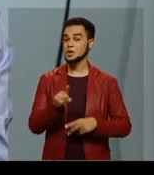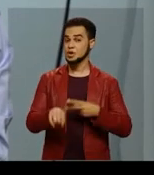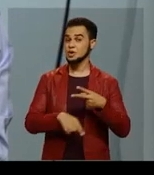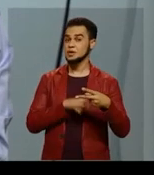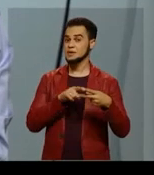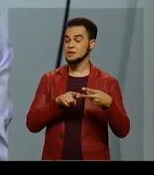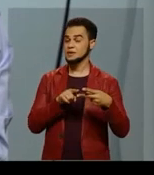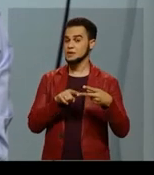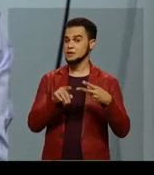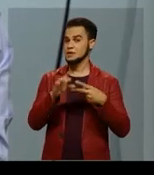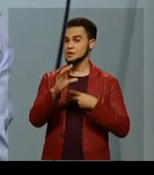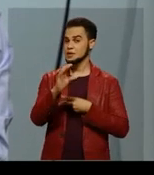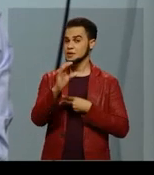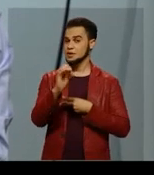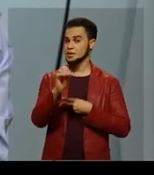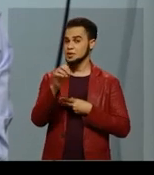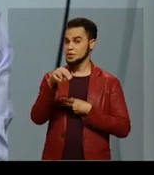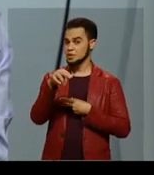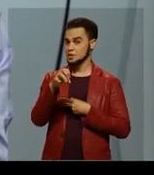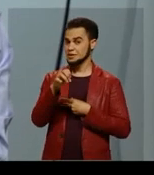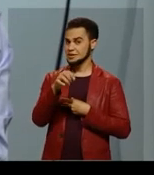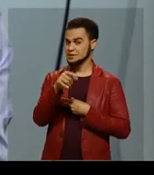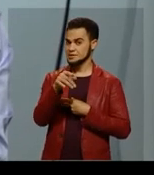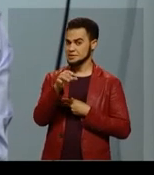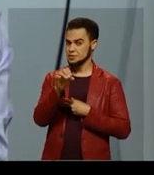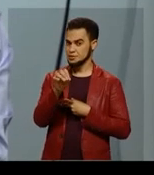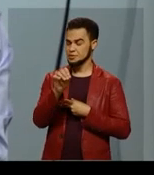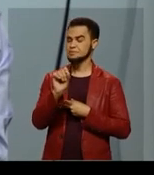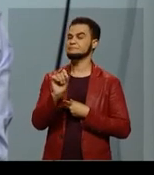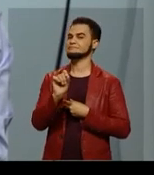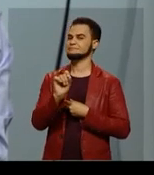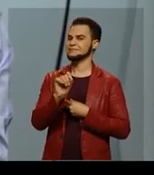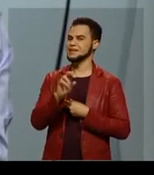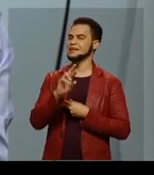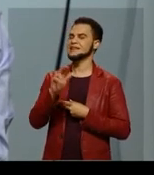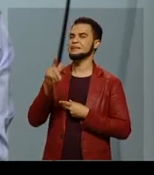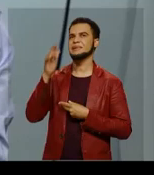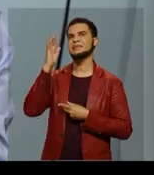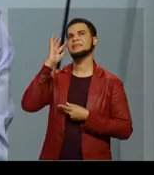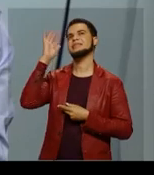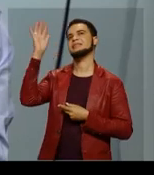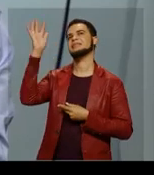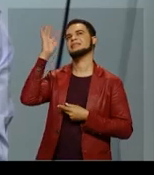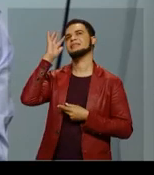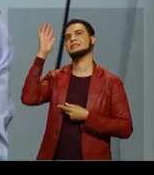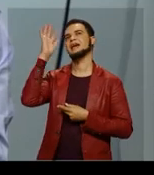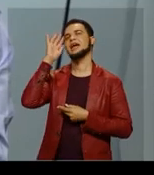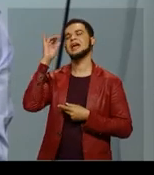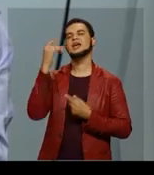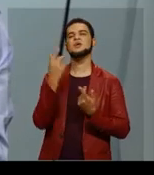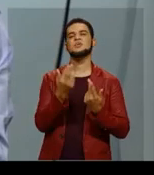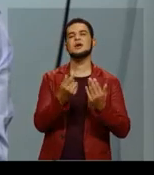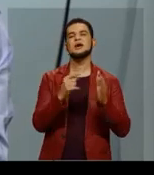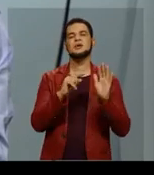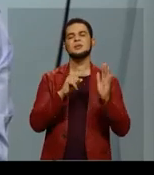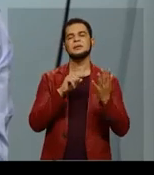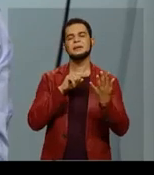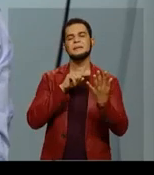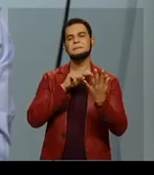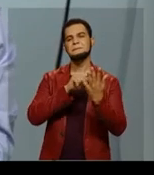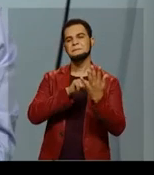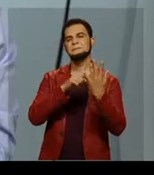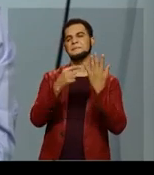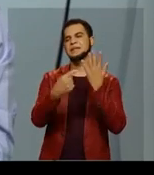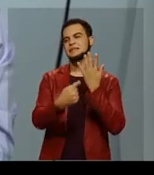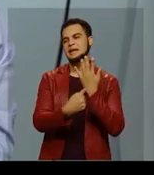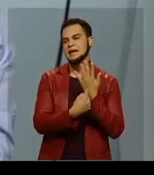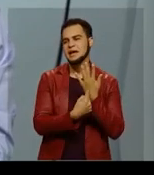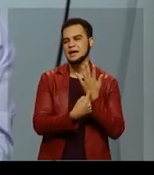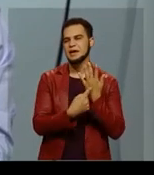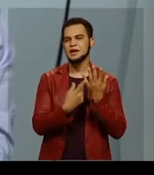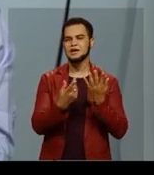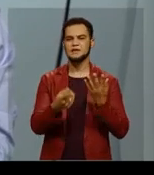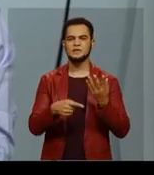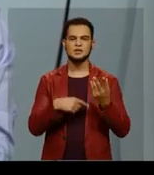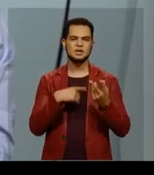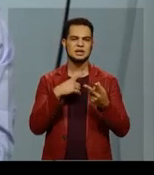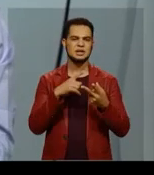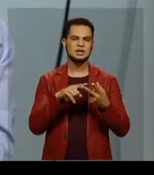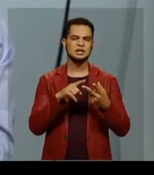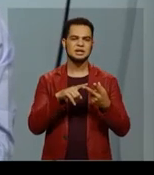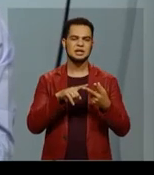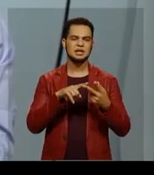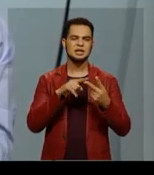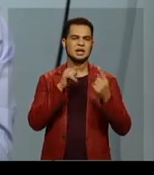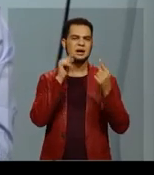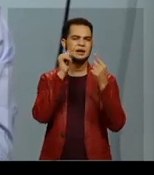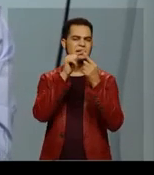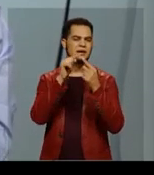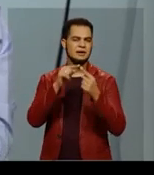Rose, ligando também aquelas coisas que você falou, outras aulas, da metáfora, daqueles figuras de linguagem, que para fazer a